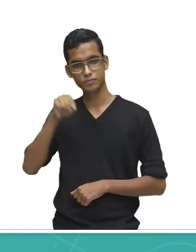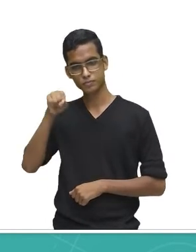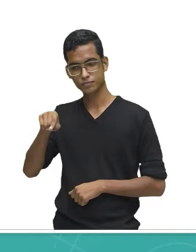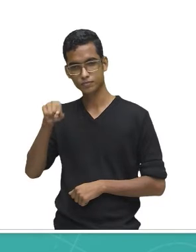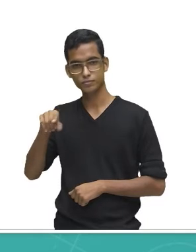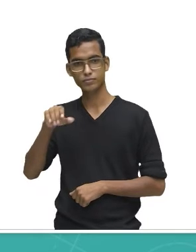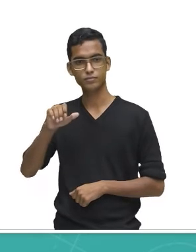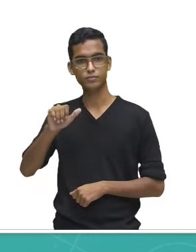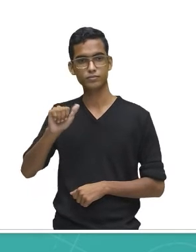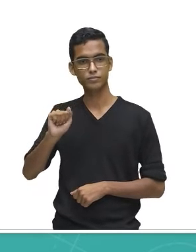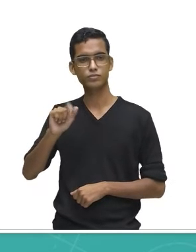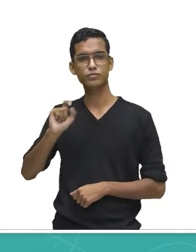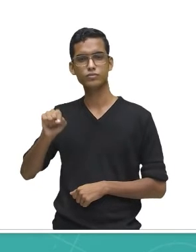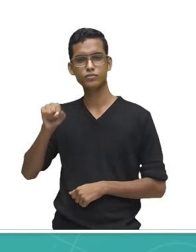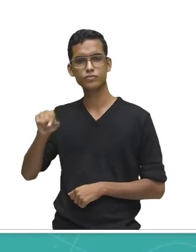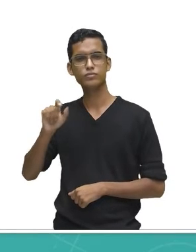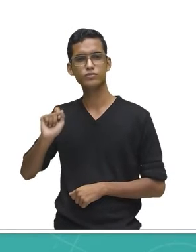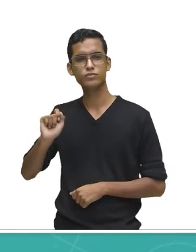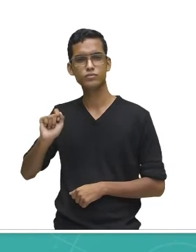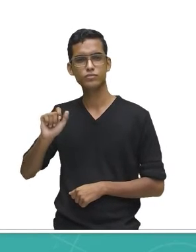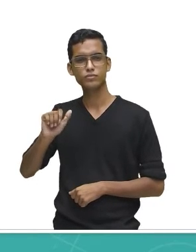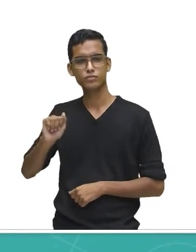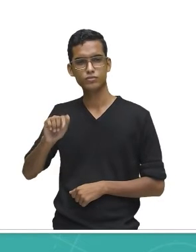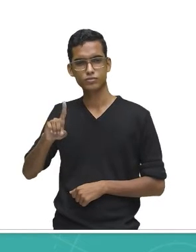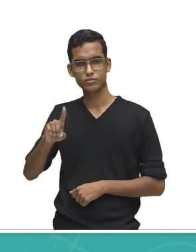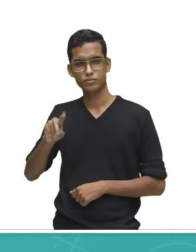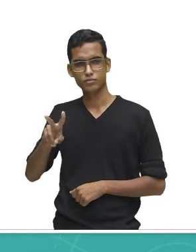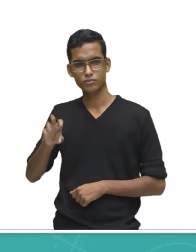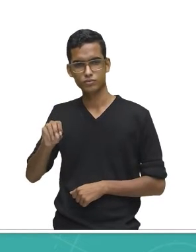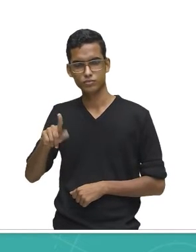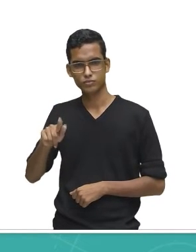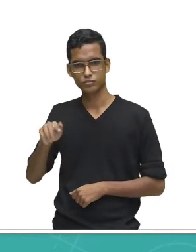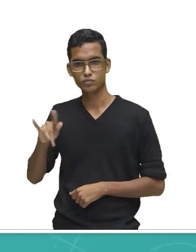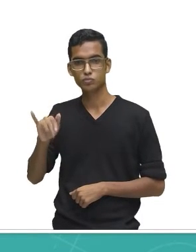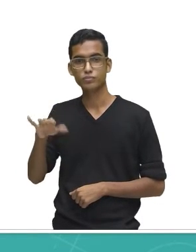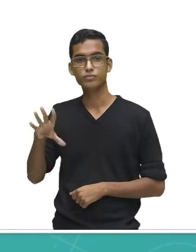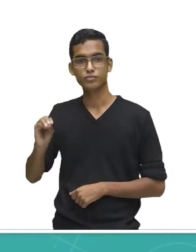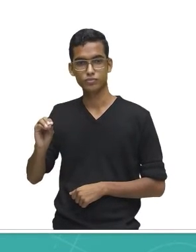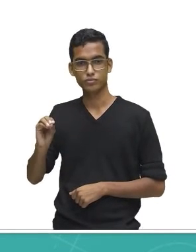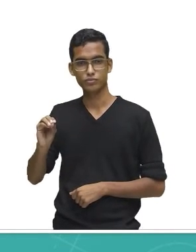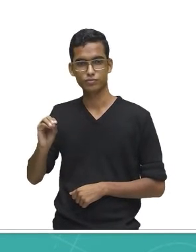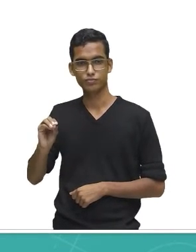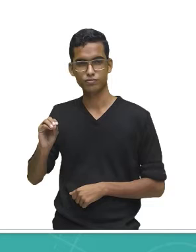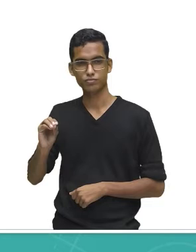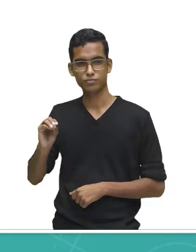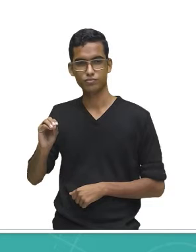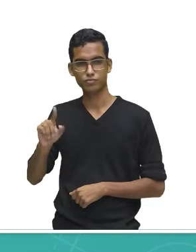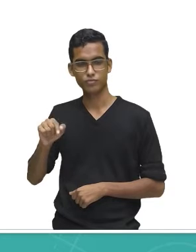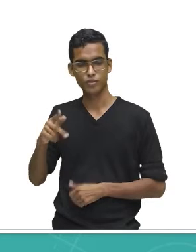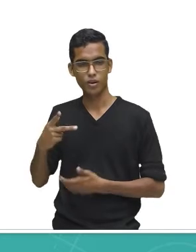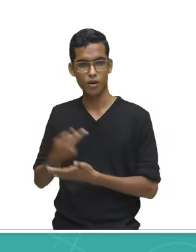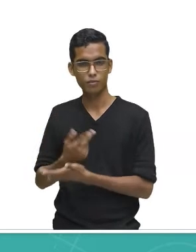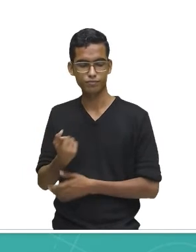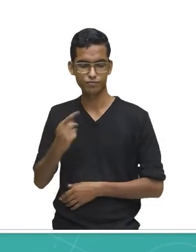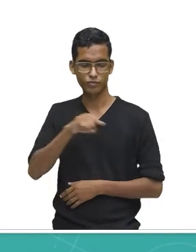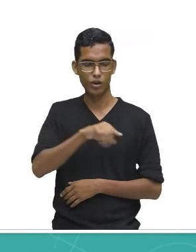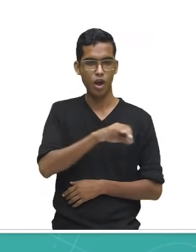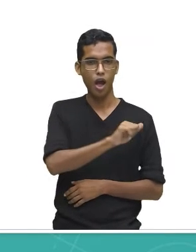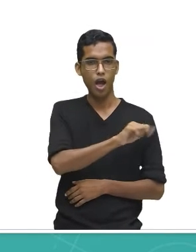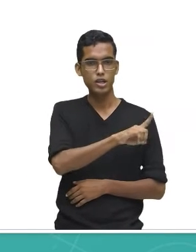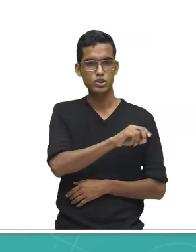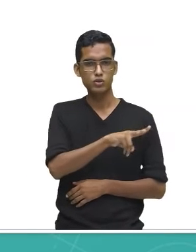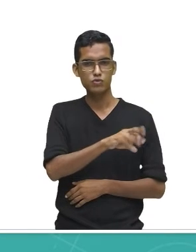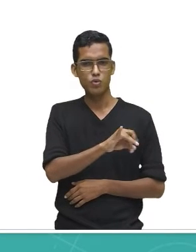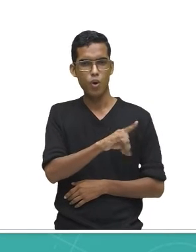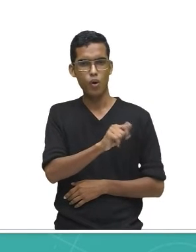pronúncia advogado, né, o D mudo, não advogado, como está escrito ali na letra D, como se